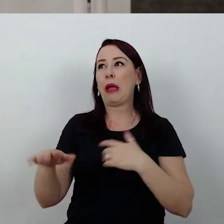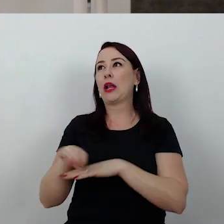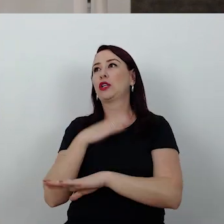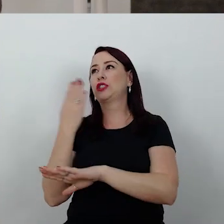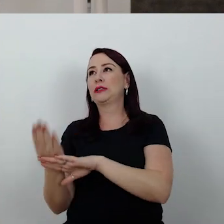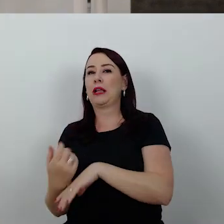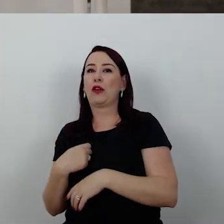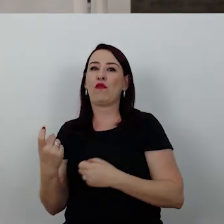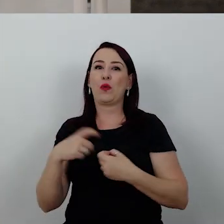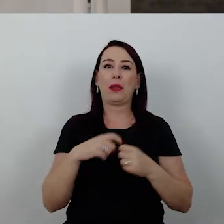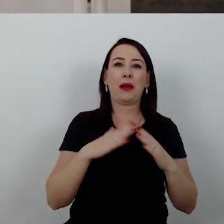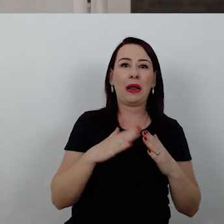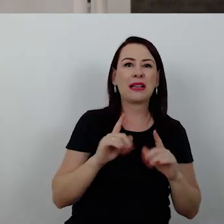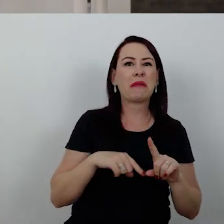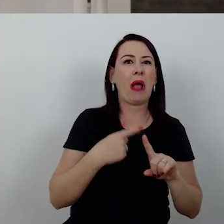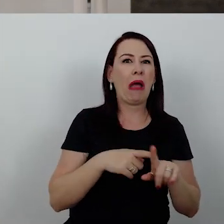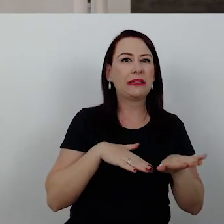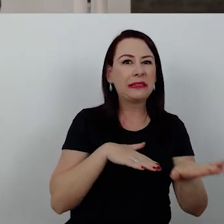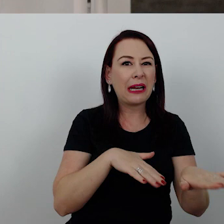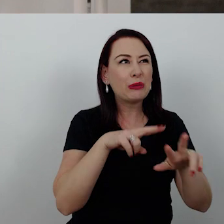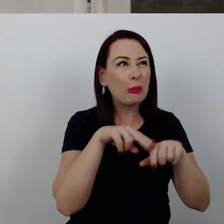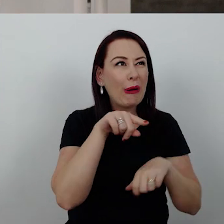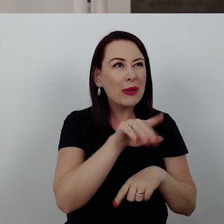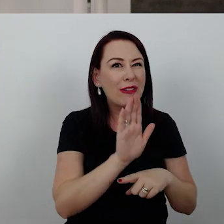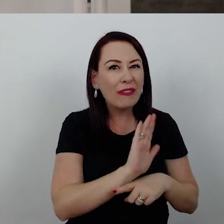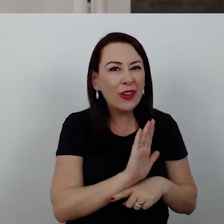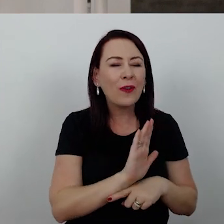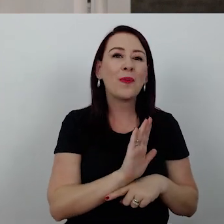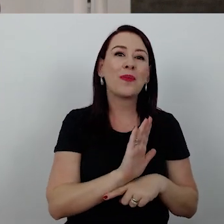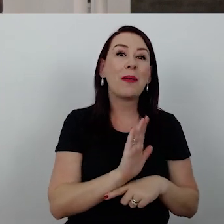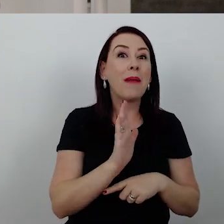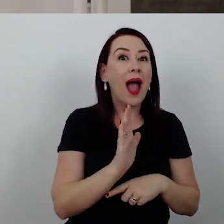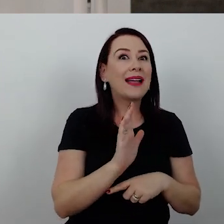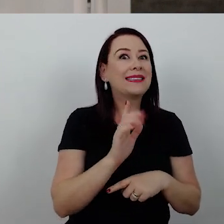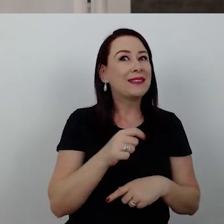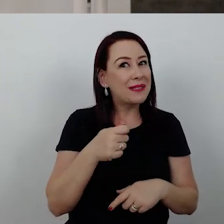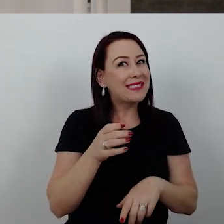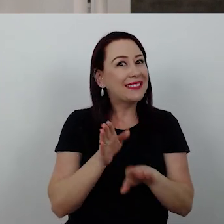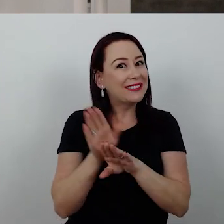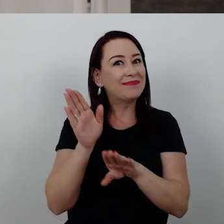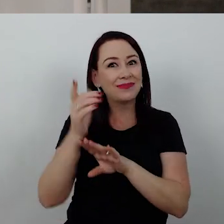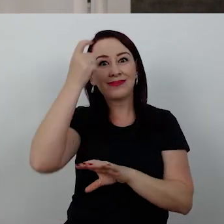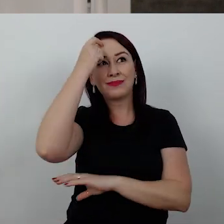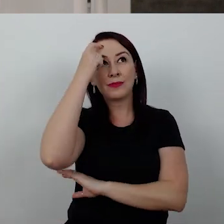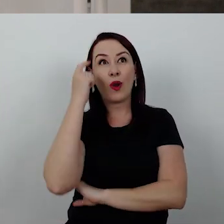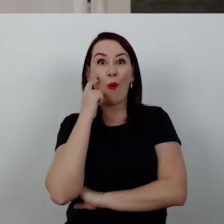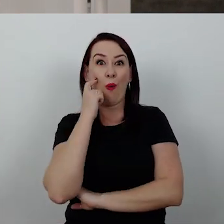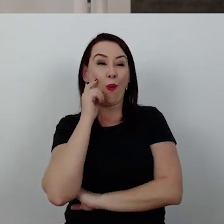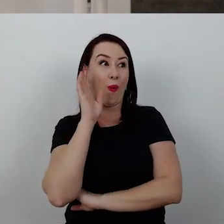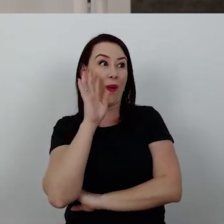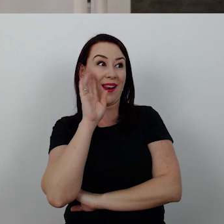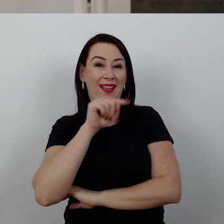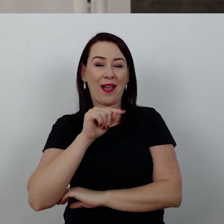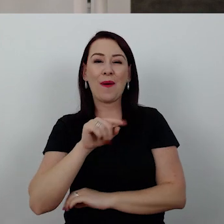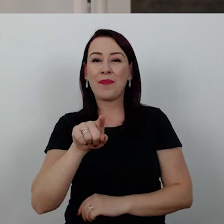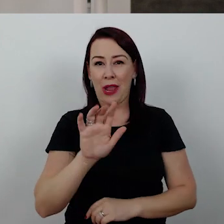de trabalho e está cansada e tal. Mas se ela entende, nossa, mas que legal, olha, BH está virando... A galera brinca,